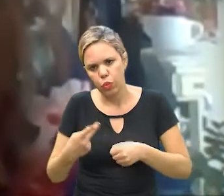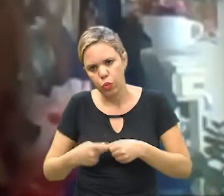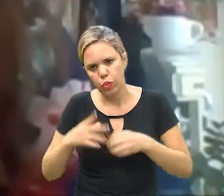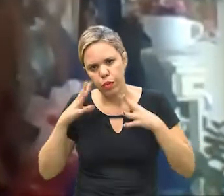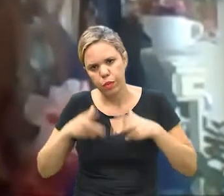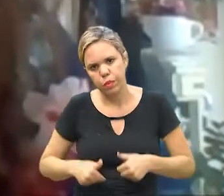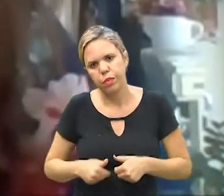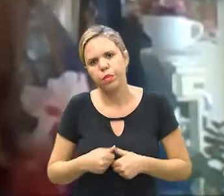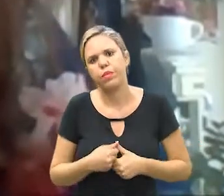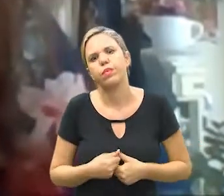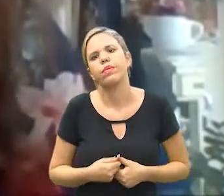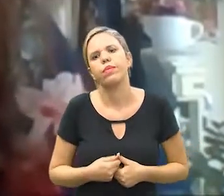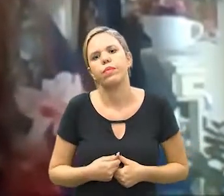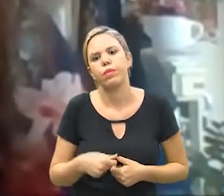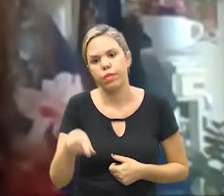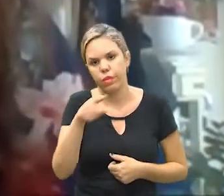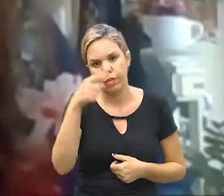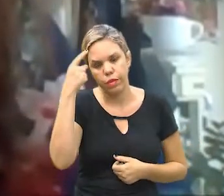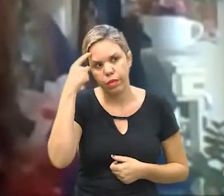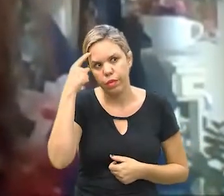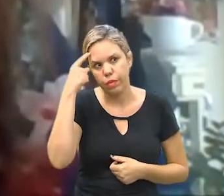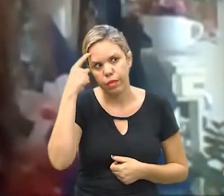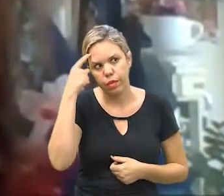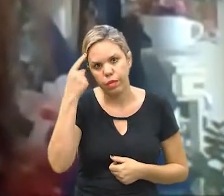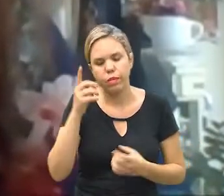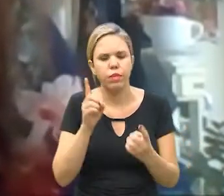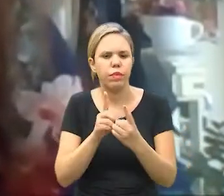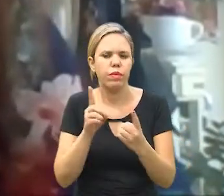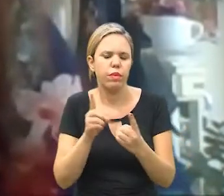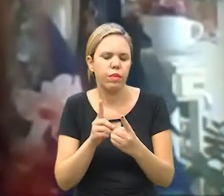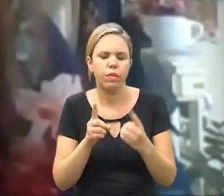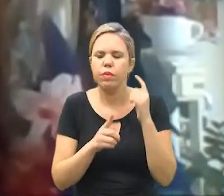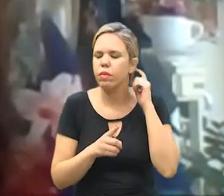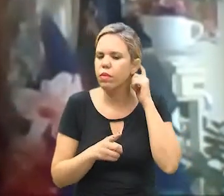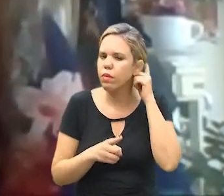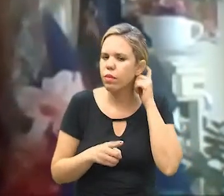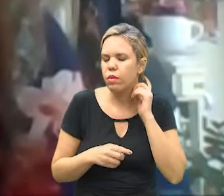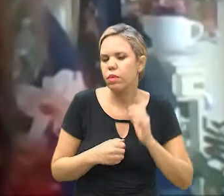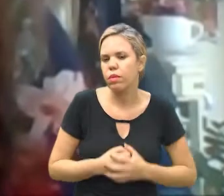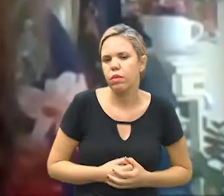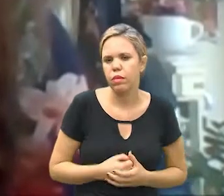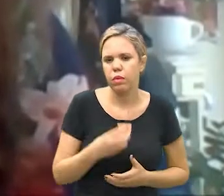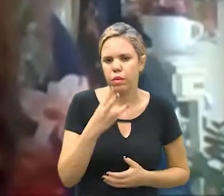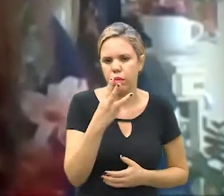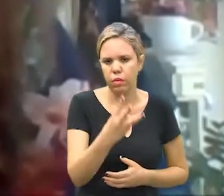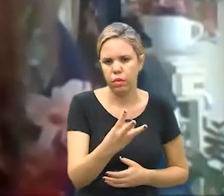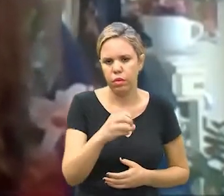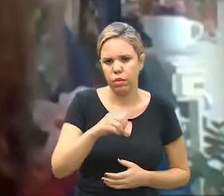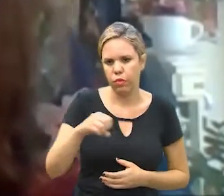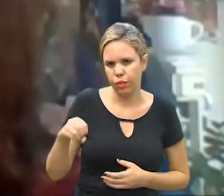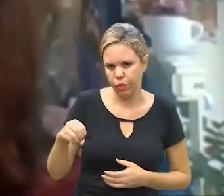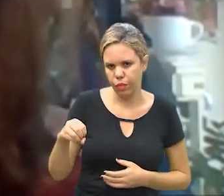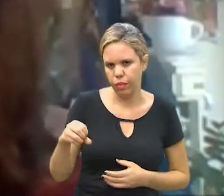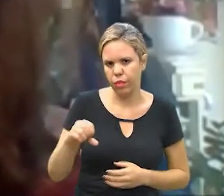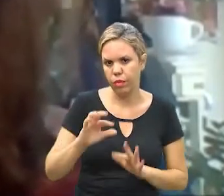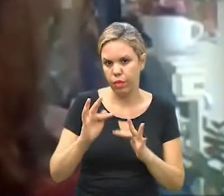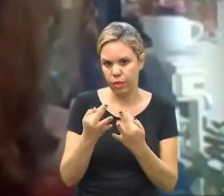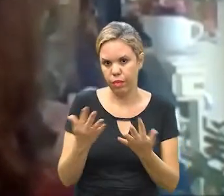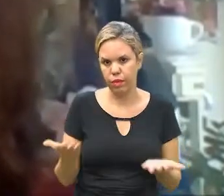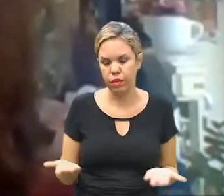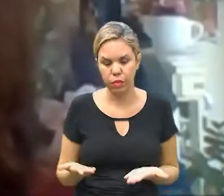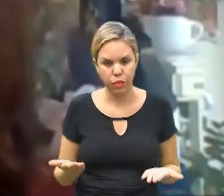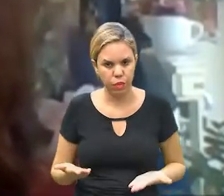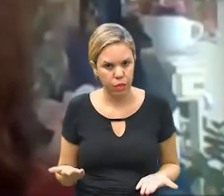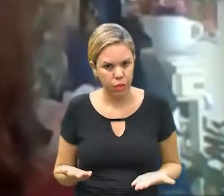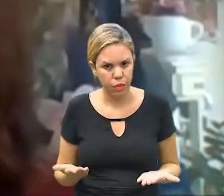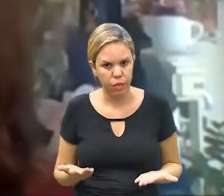limpeza. Para você ter uma ideia, nós atendíamos cerca de 390 famílias.